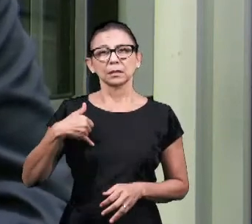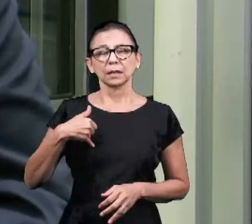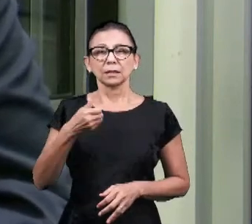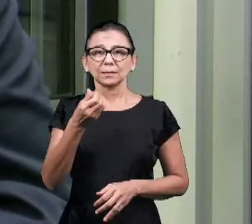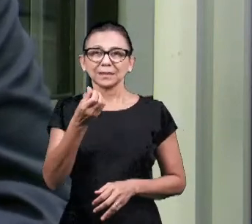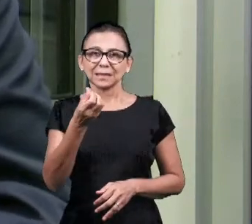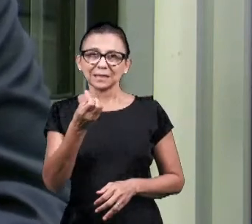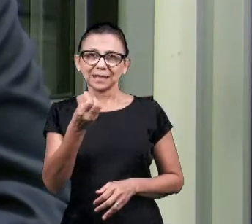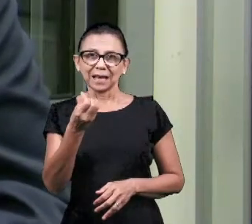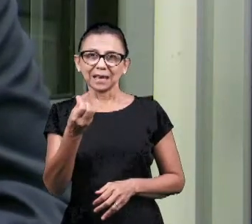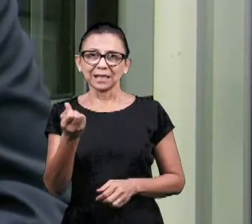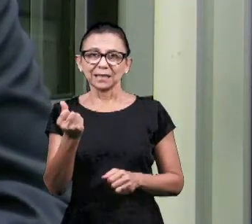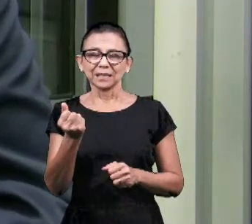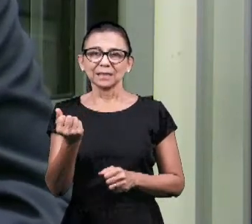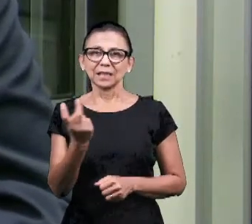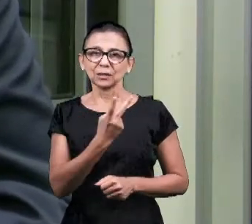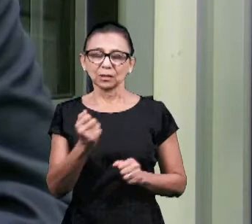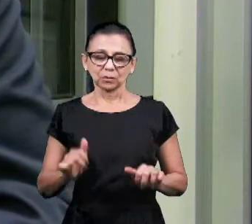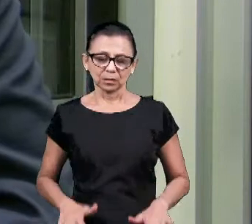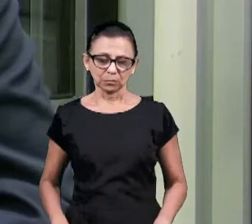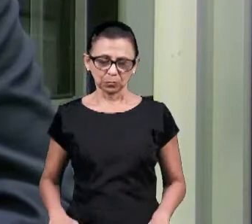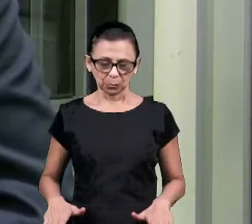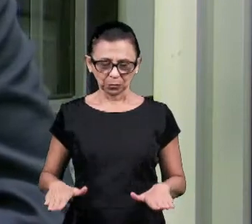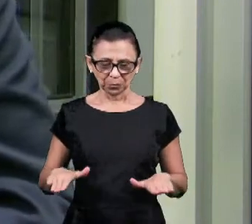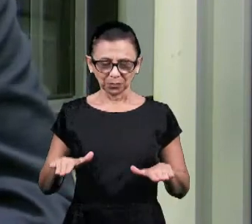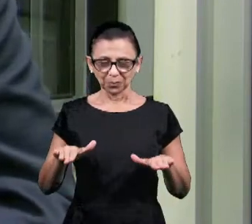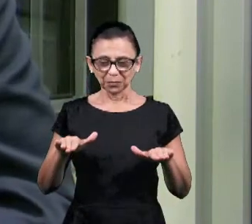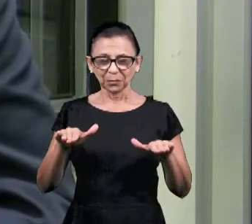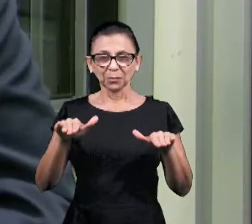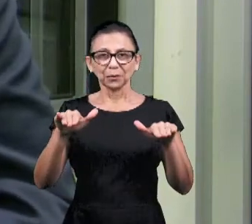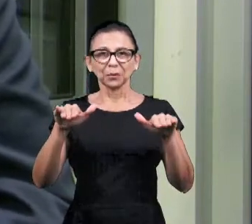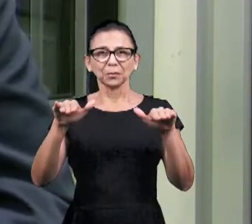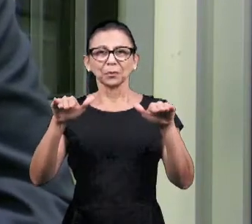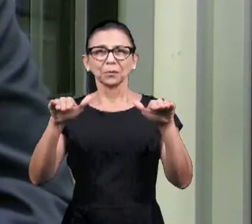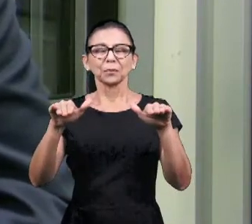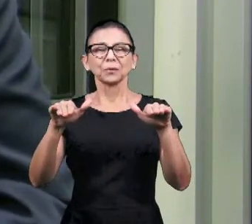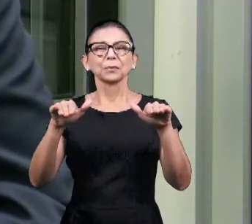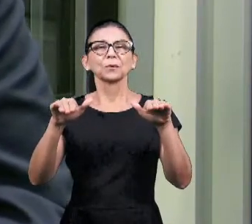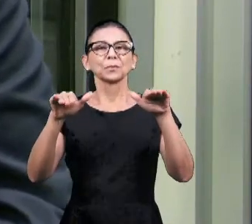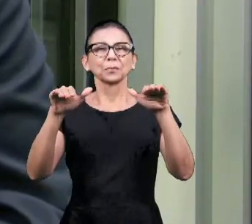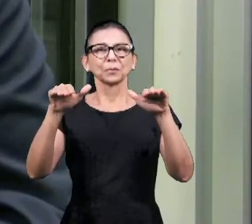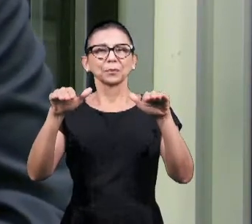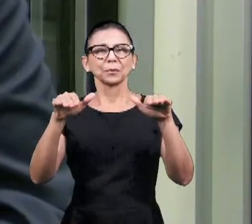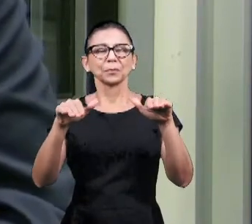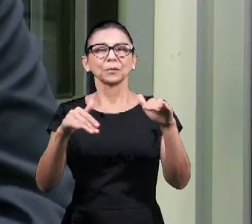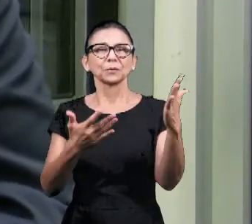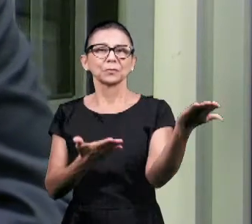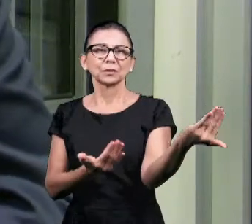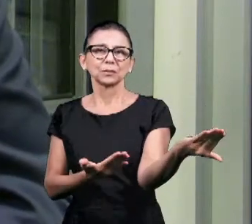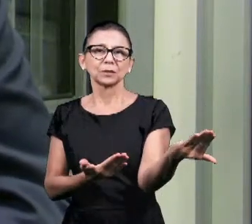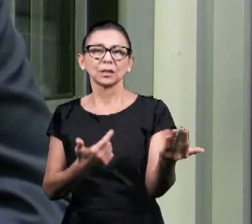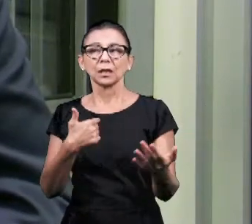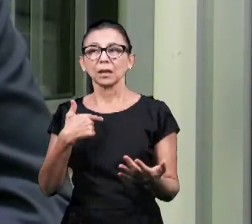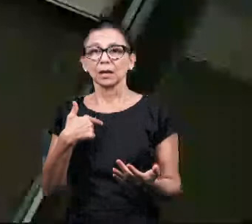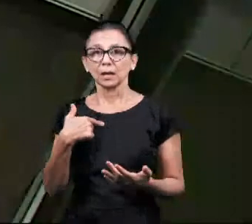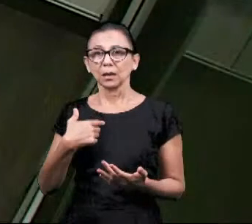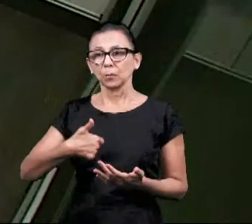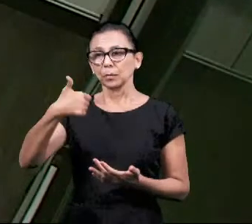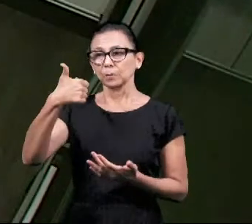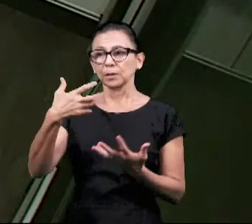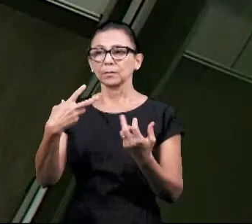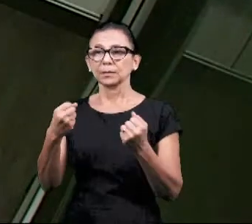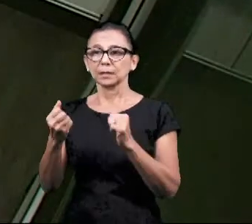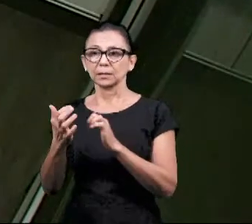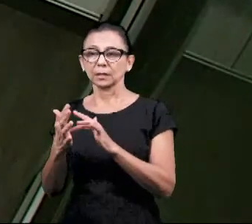nós crescemos juntos na nossa infância, adolescência, juventude. Quem se converteu primeiro, pastor? Eu me converti primeiro, embora ele